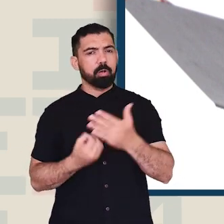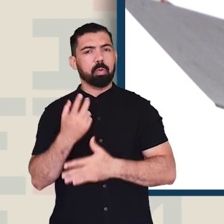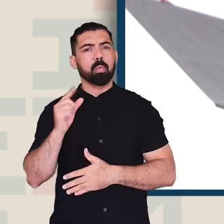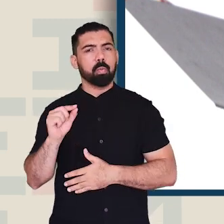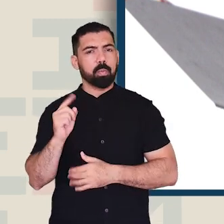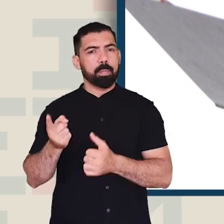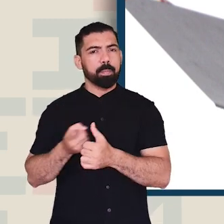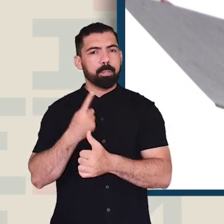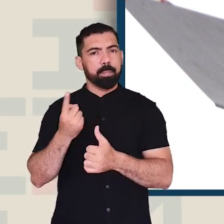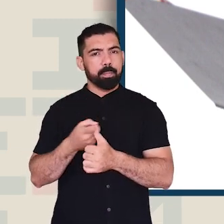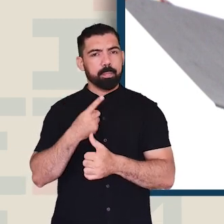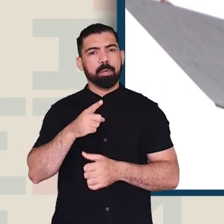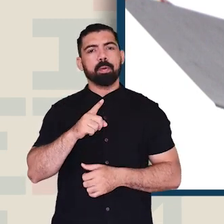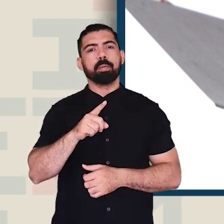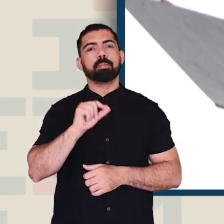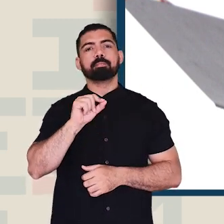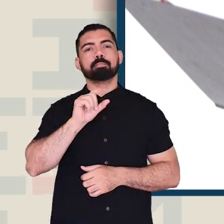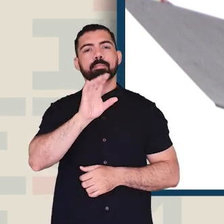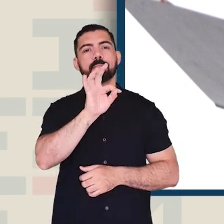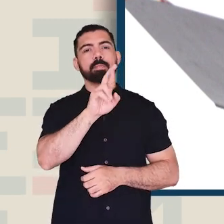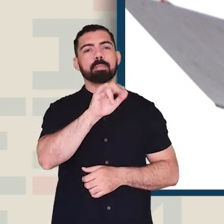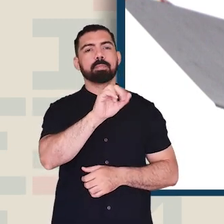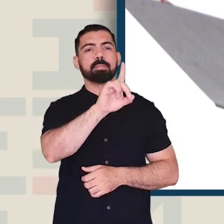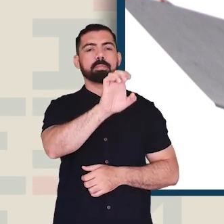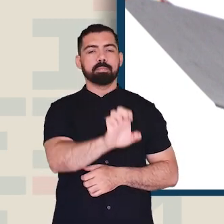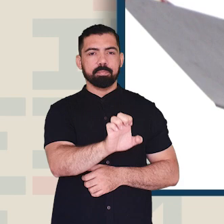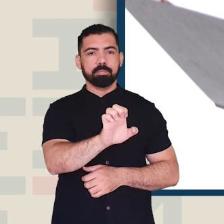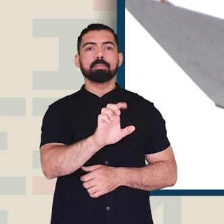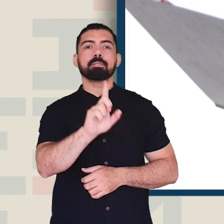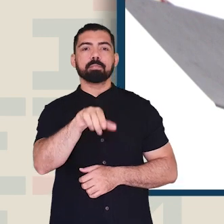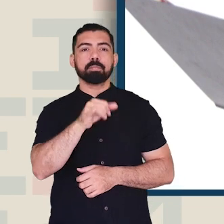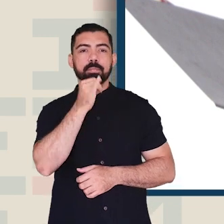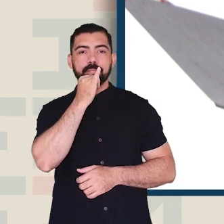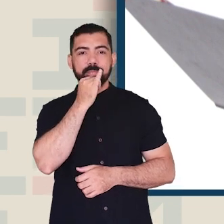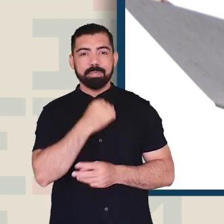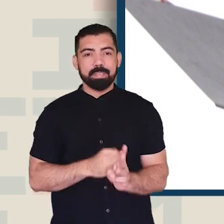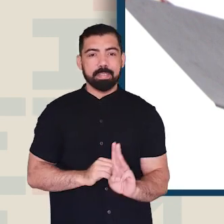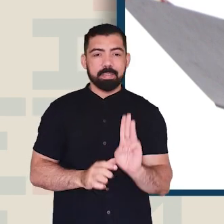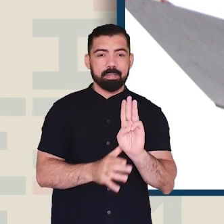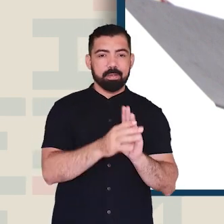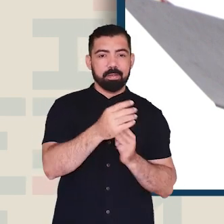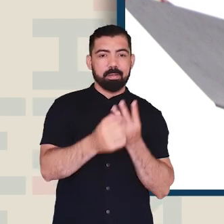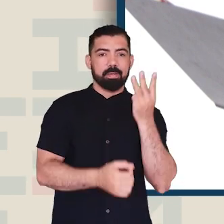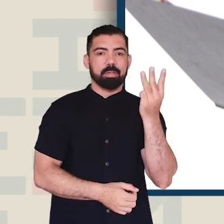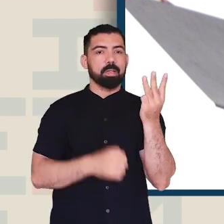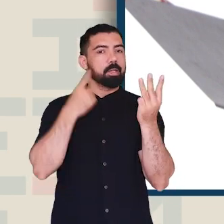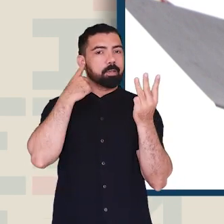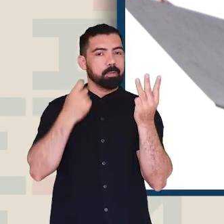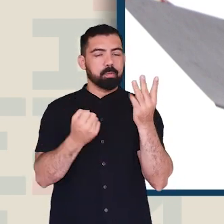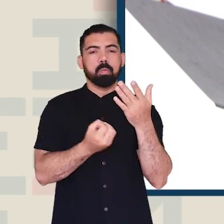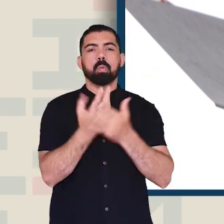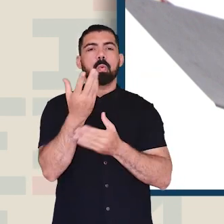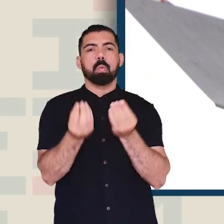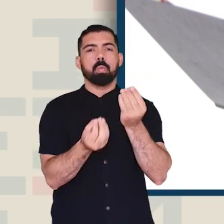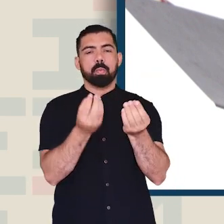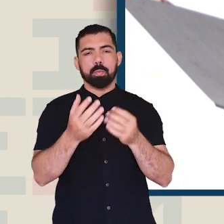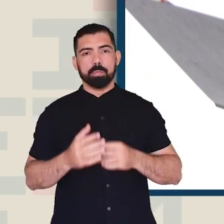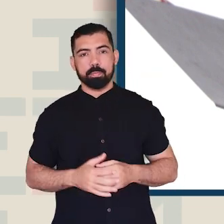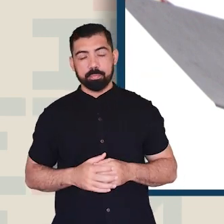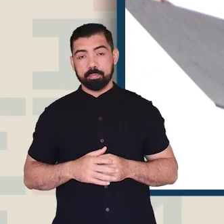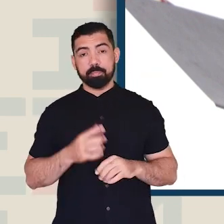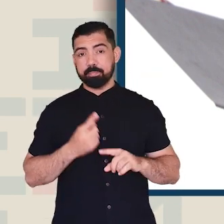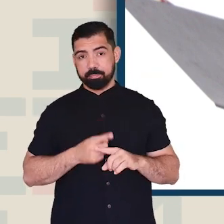as primeiras tríades, né? Tríades, ou seja, unidade de 3 sons. Como é que isso surgiu? Isso surgiu